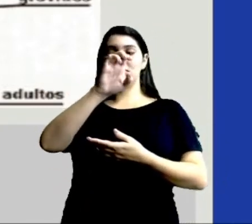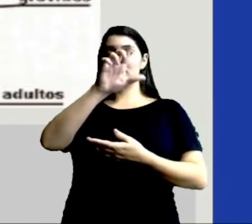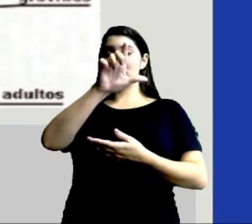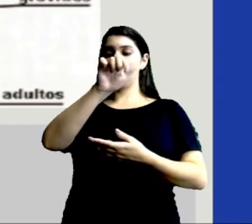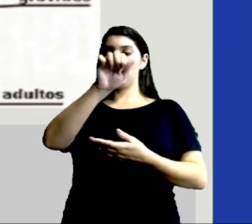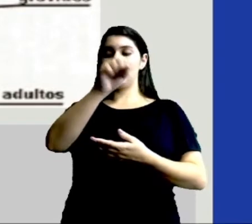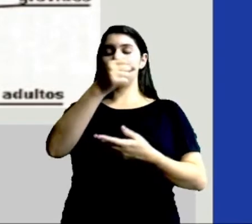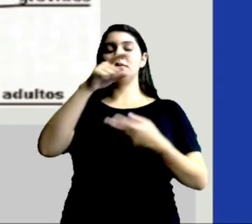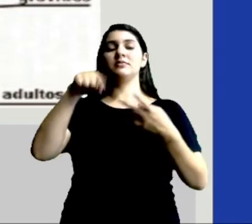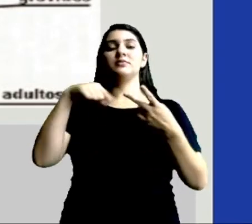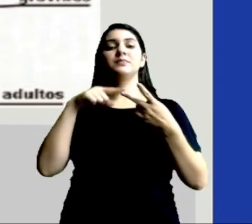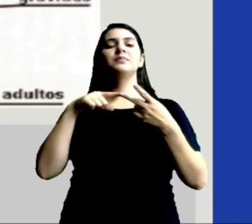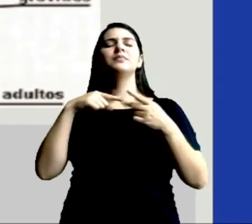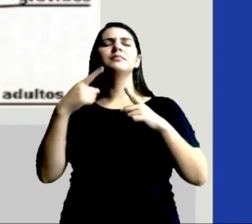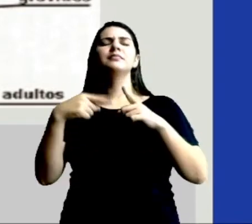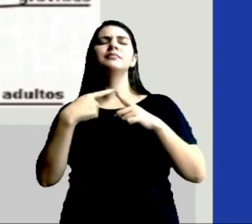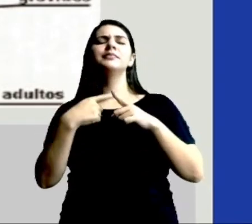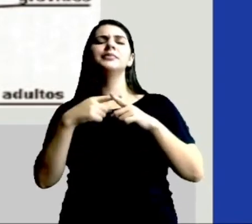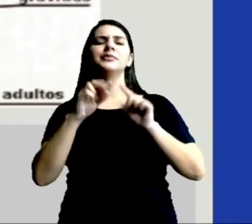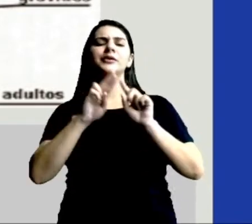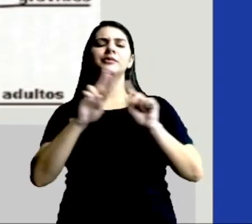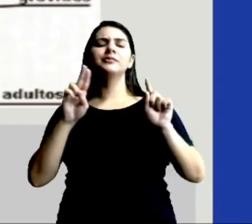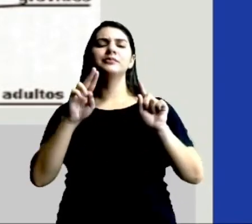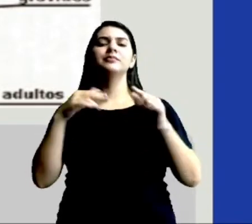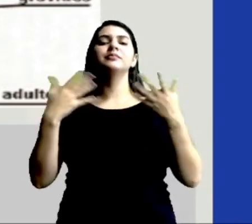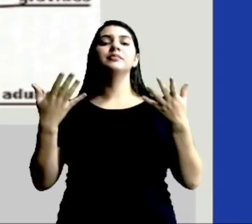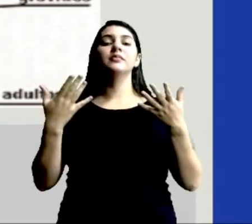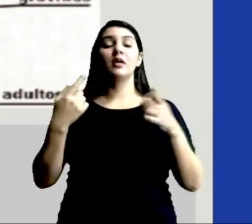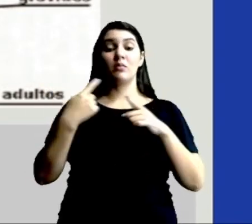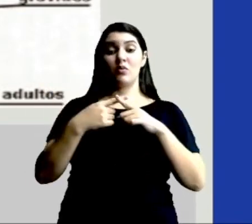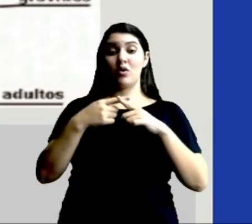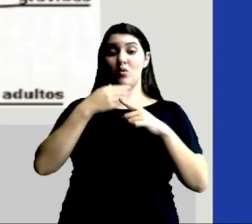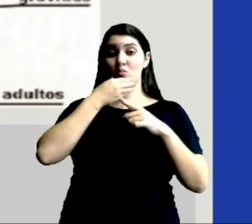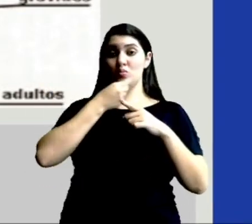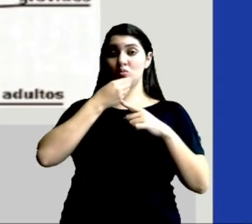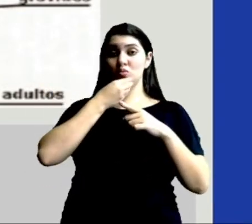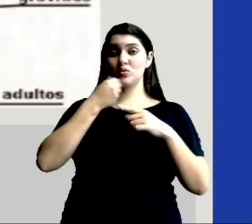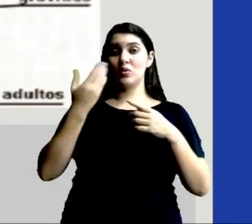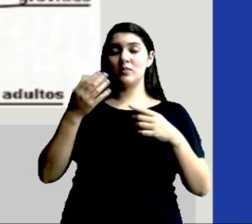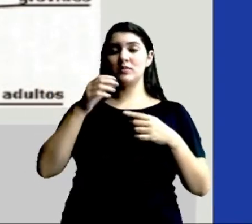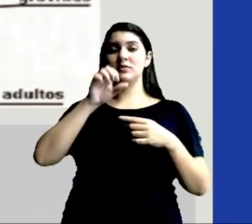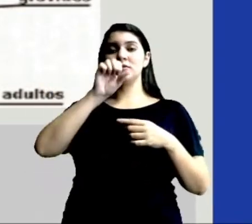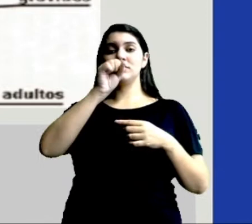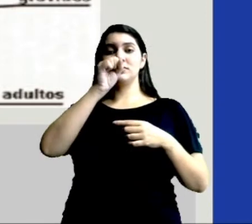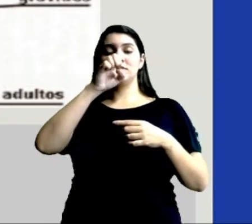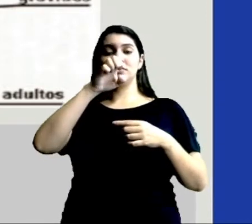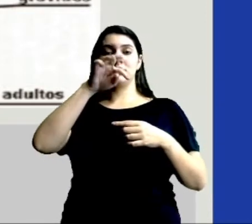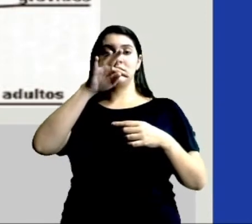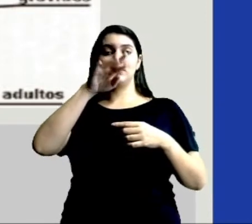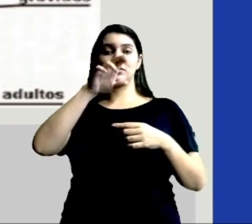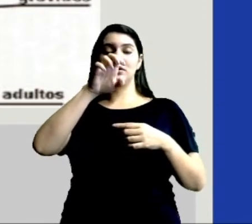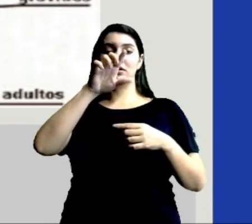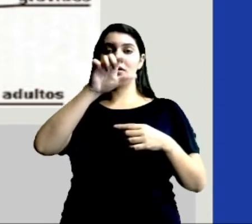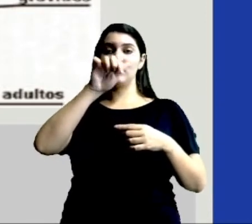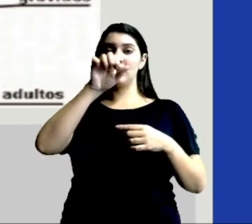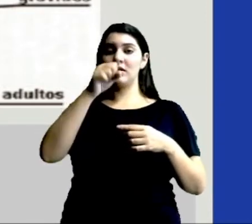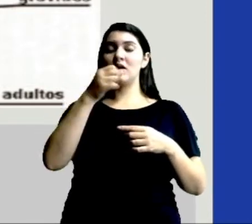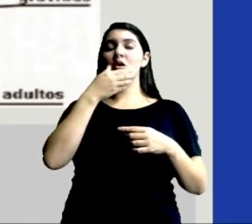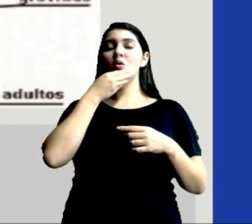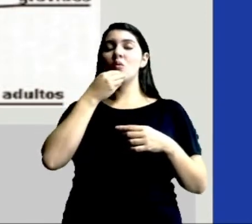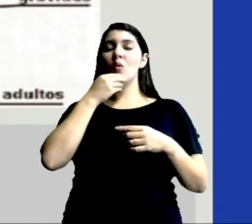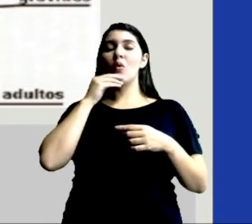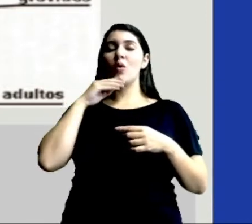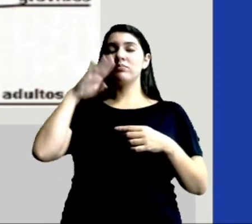em destaque. Por quê? Porque aí eram os homens, né, sentinelas eram soldados armados